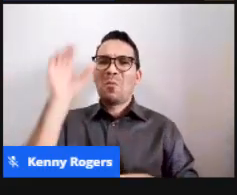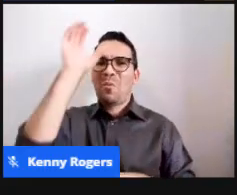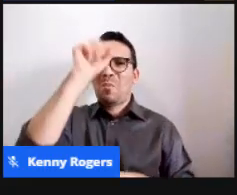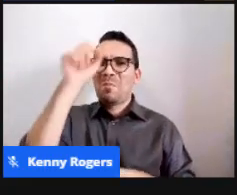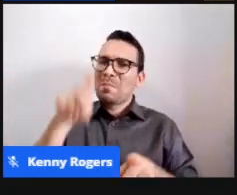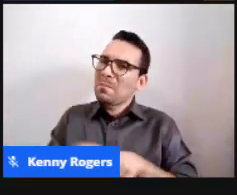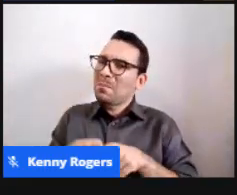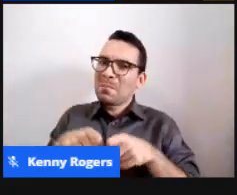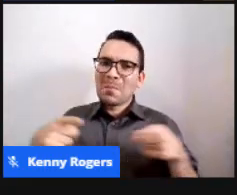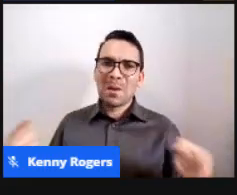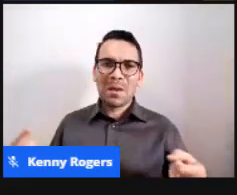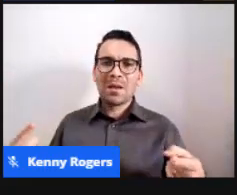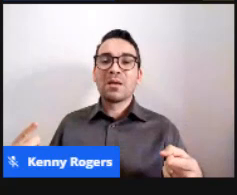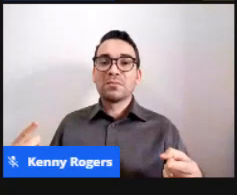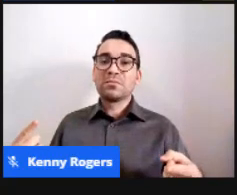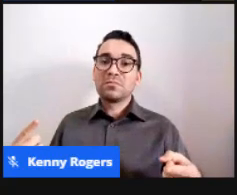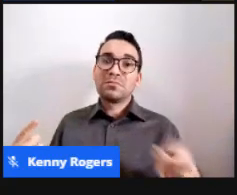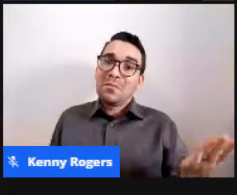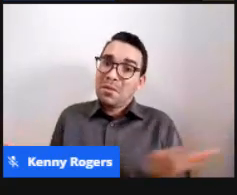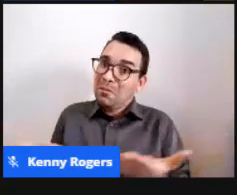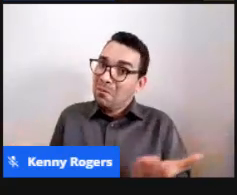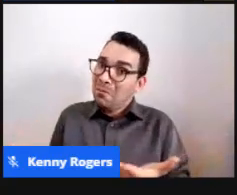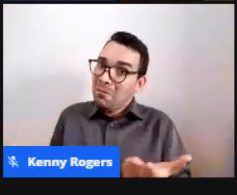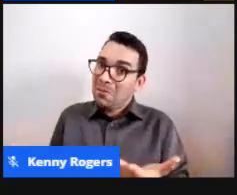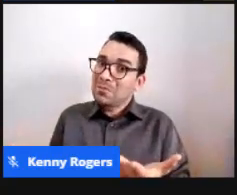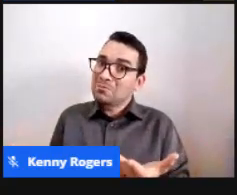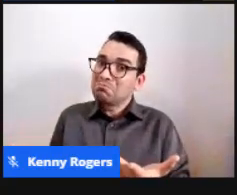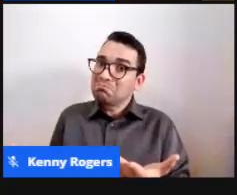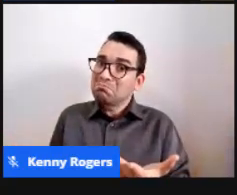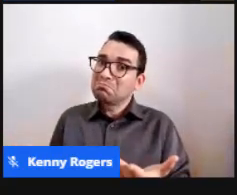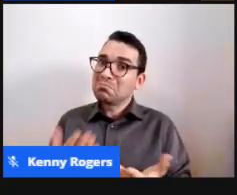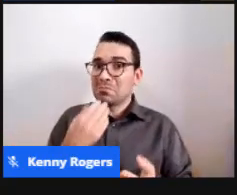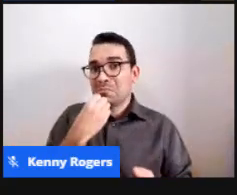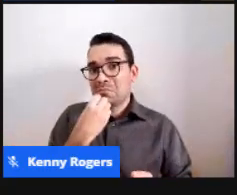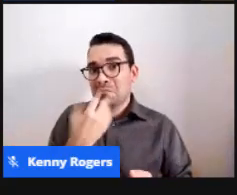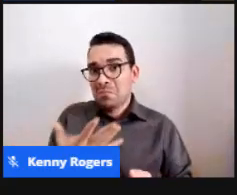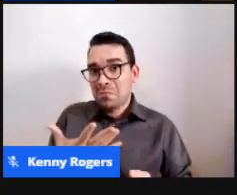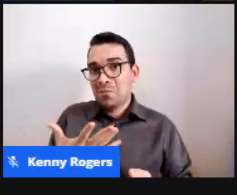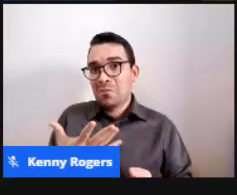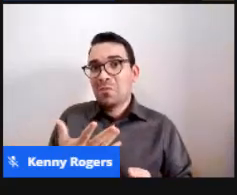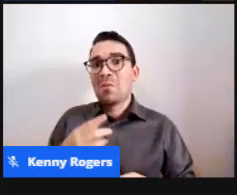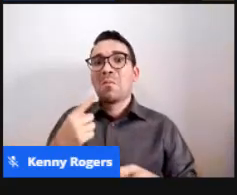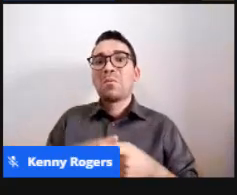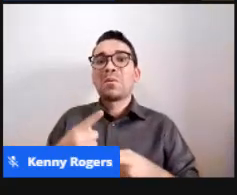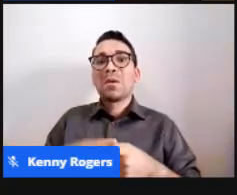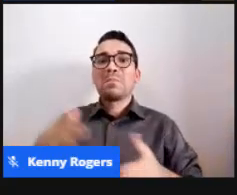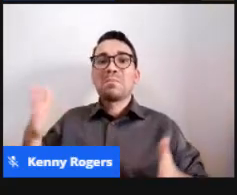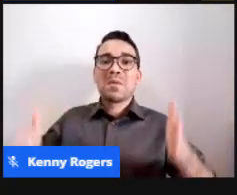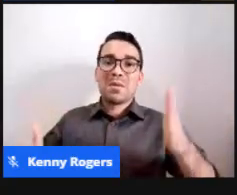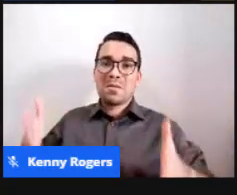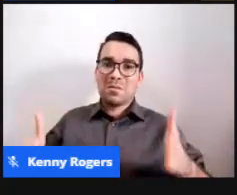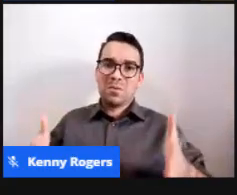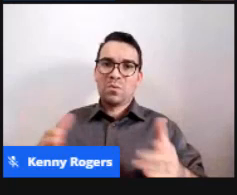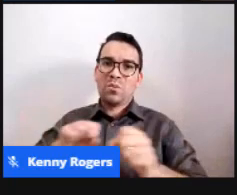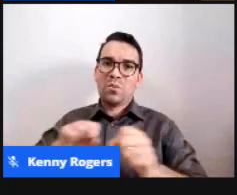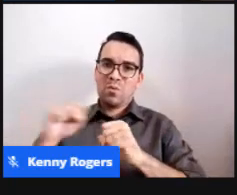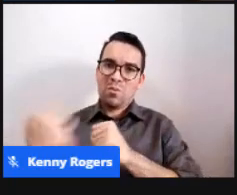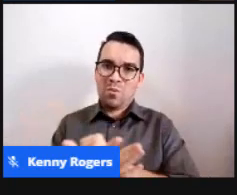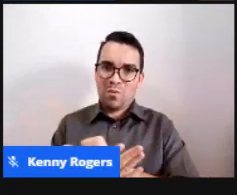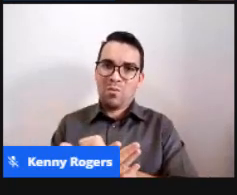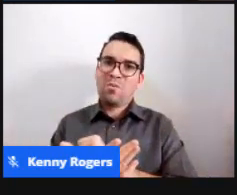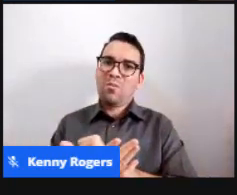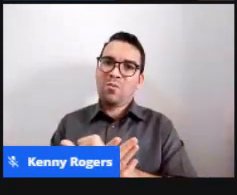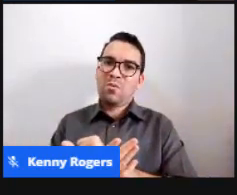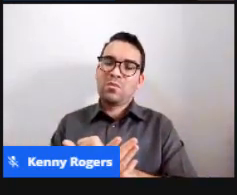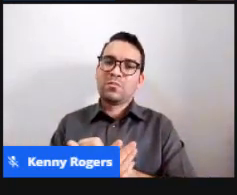no circunstancial. Se não der conta, não tem problema, ok? Então, esse é o que está